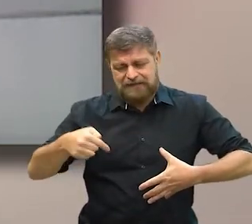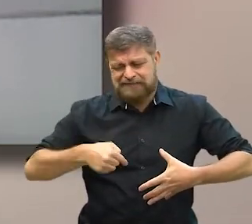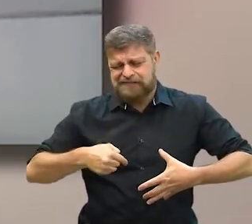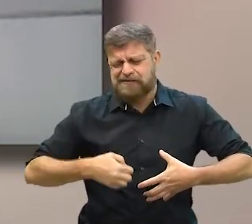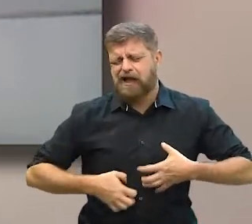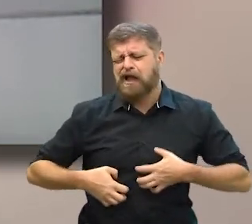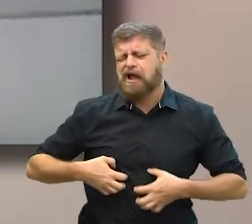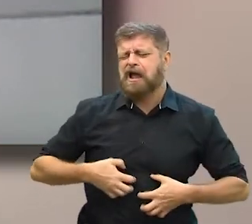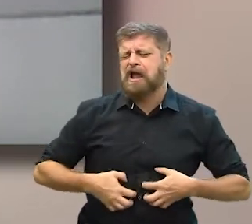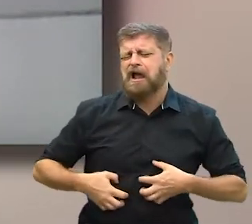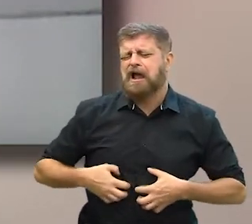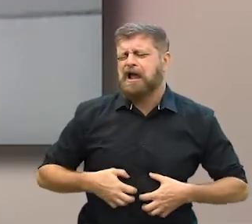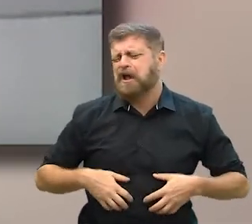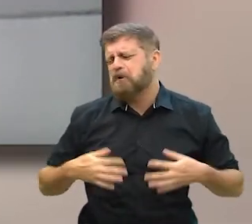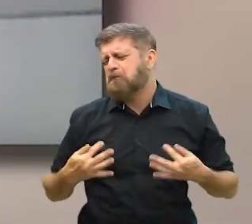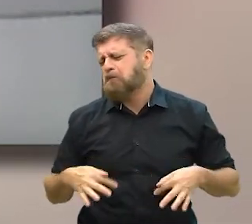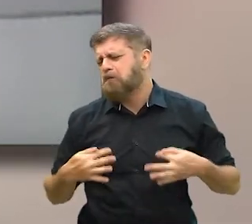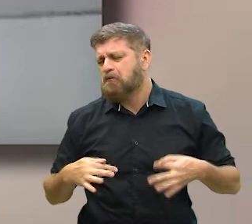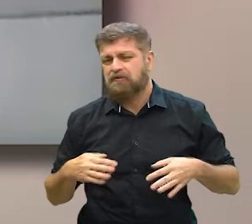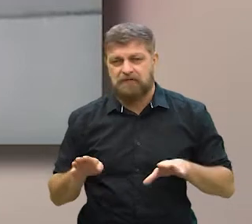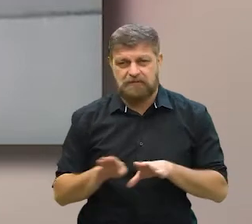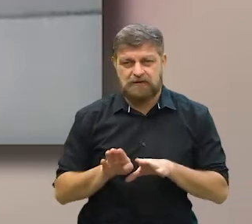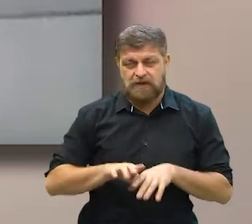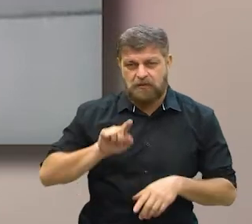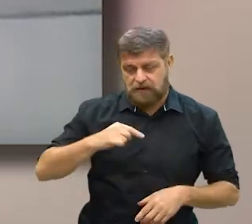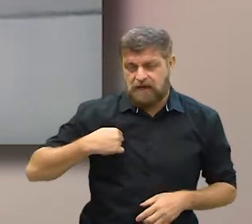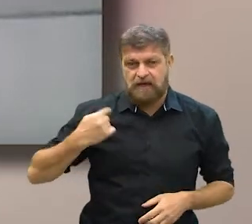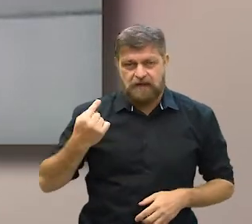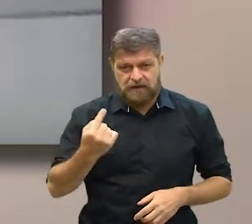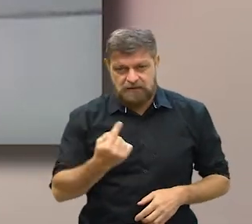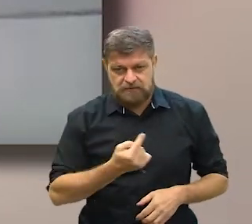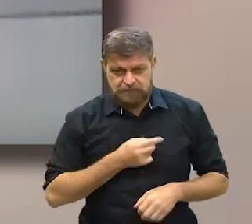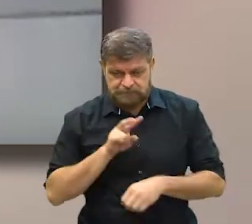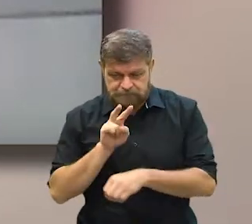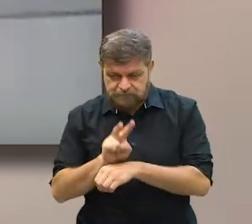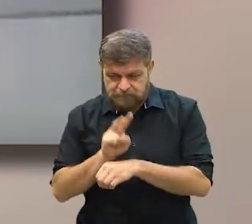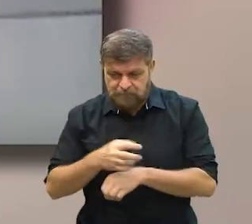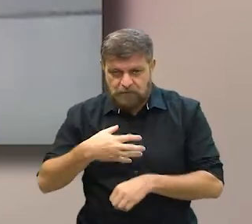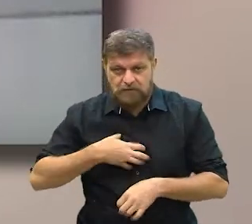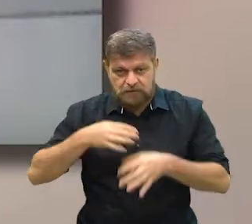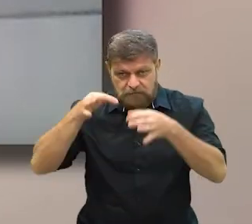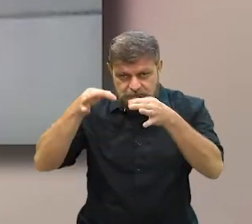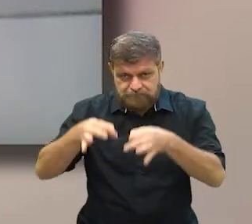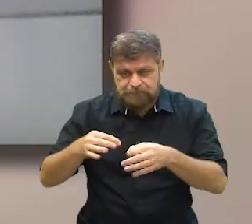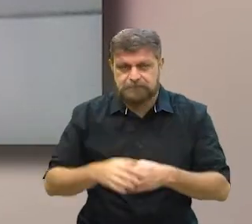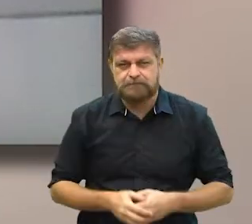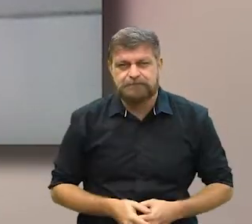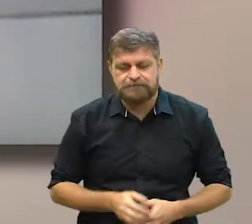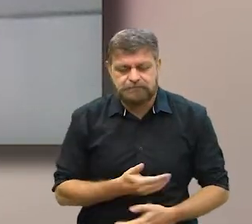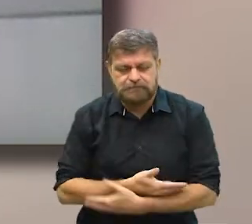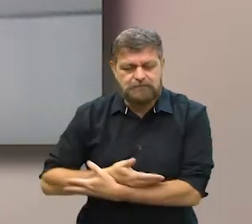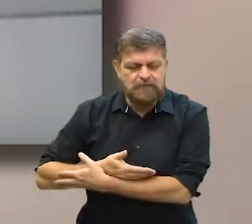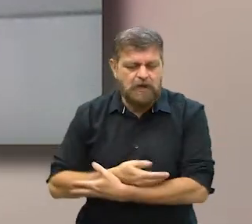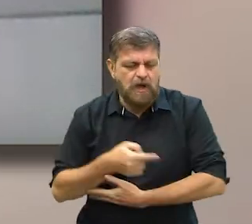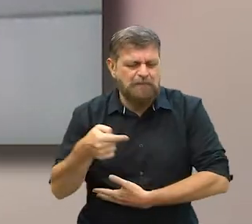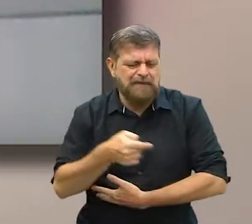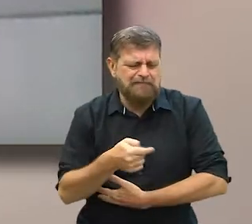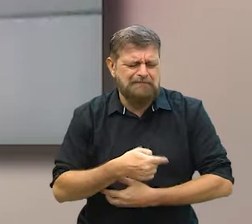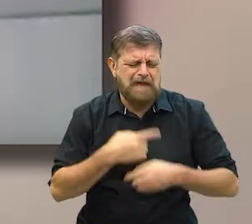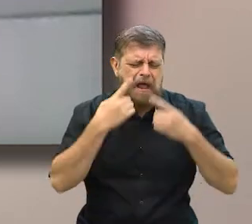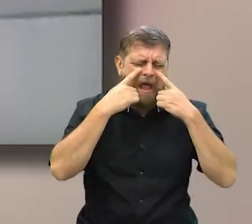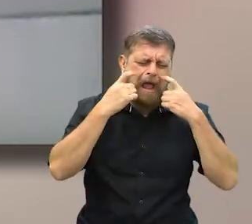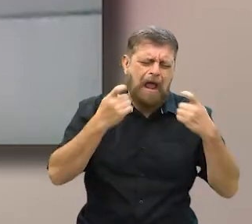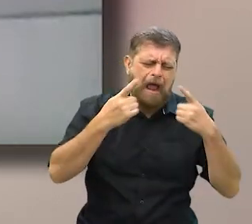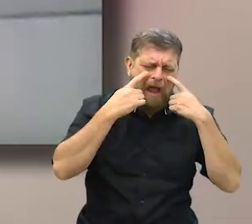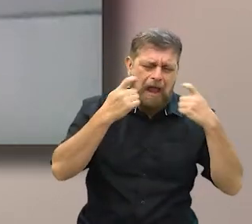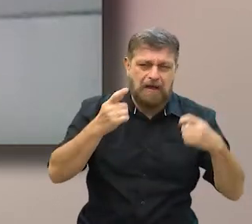Então, o bebê está sempre cheio de gases, sempre cheio de gases. E compete, então, a gente tratar